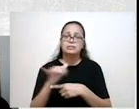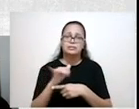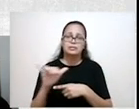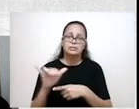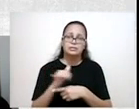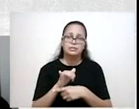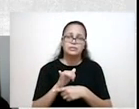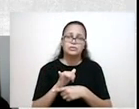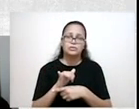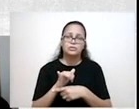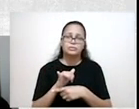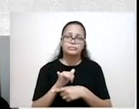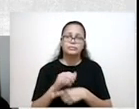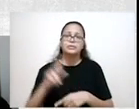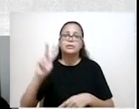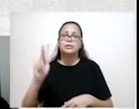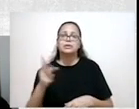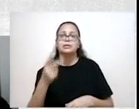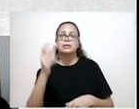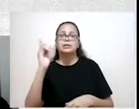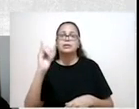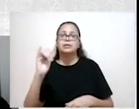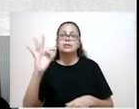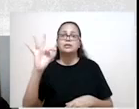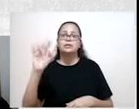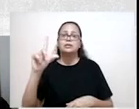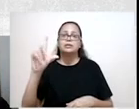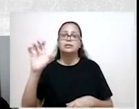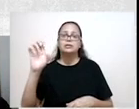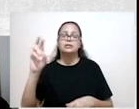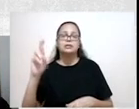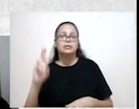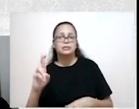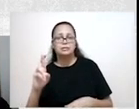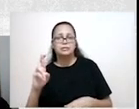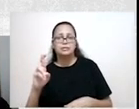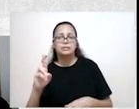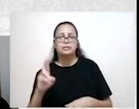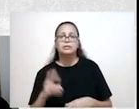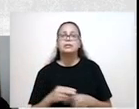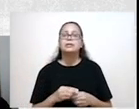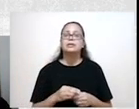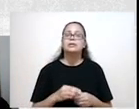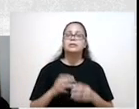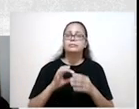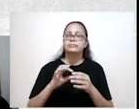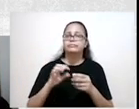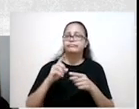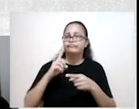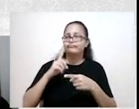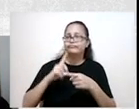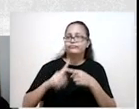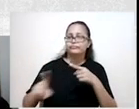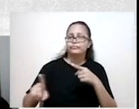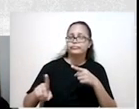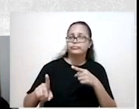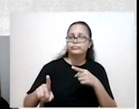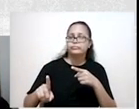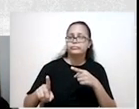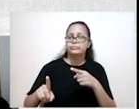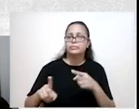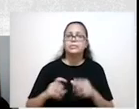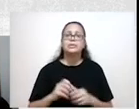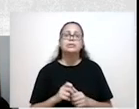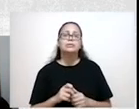britânica, Hitler procurou romper a ligação da Grã-Bretanha com suas colônias da Ásia e da África, e assim impedir que